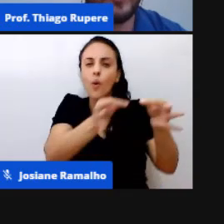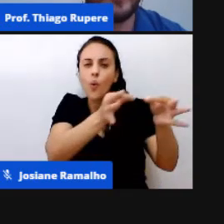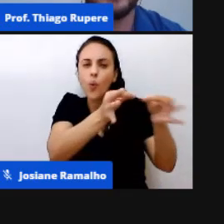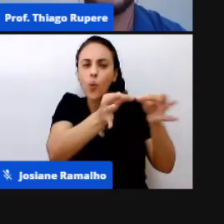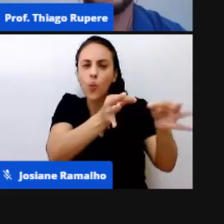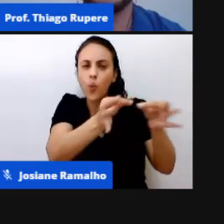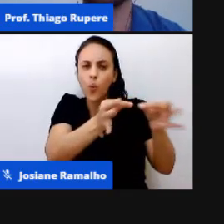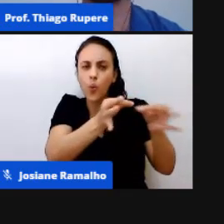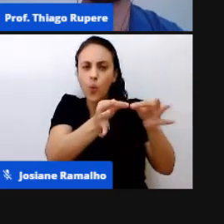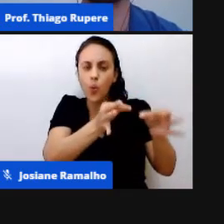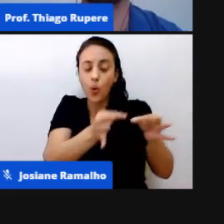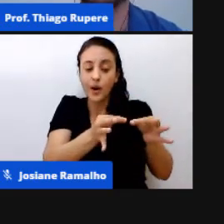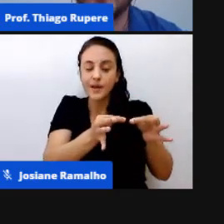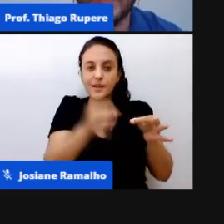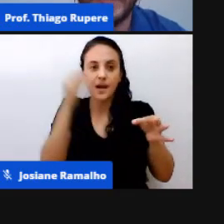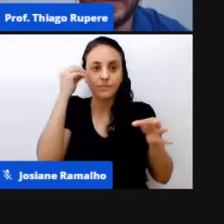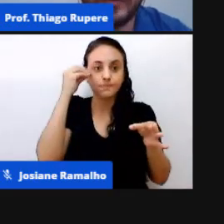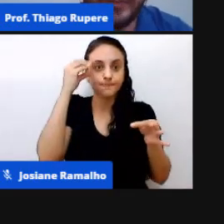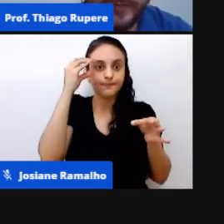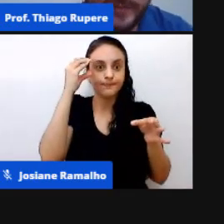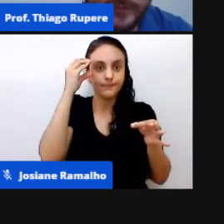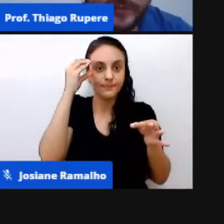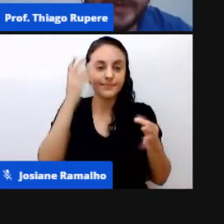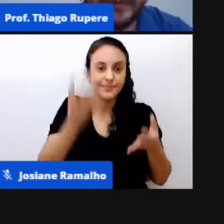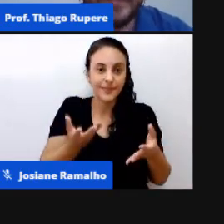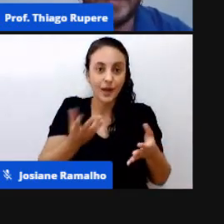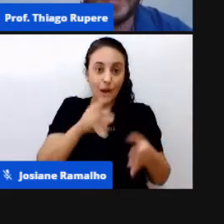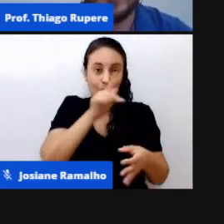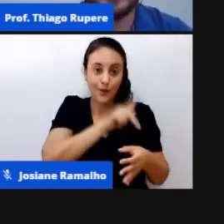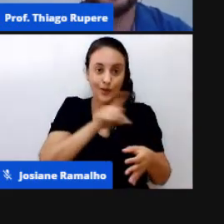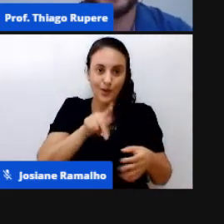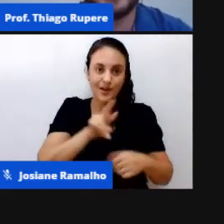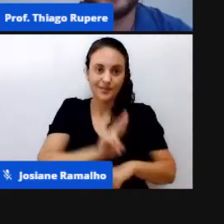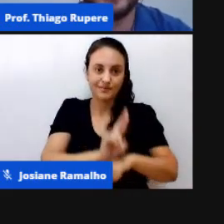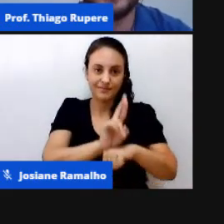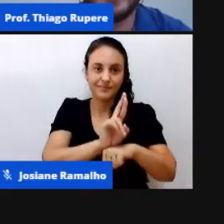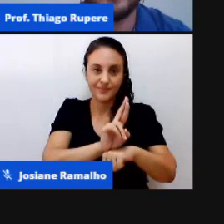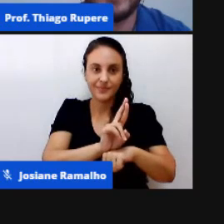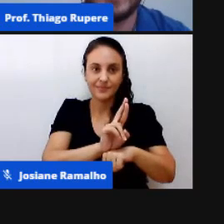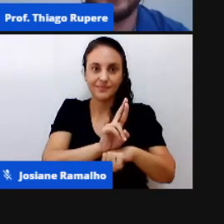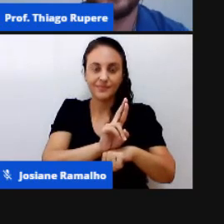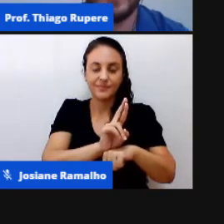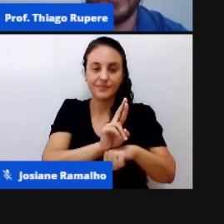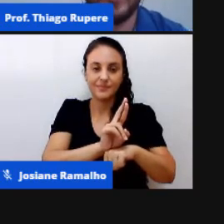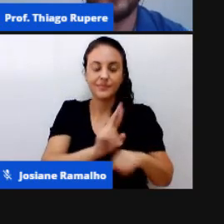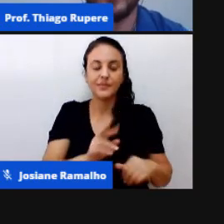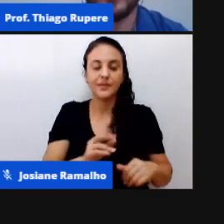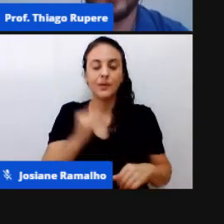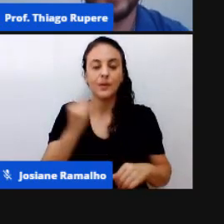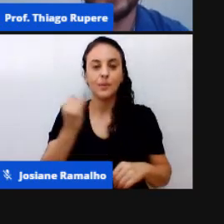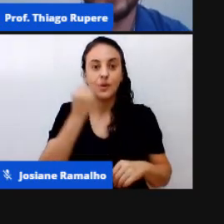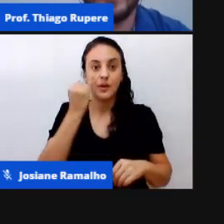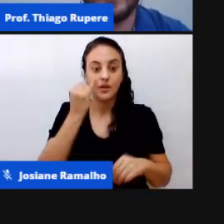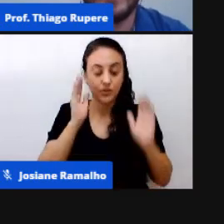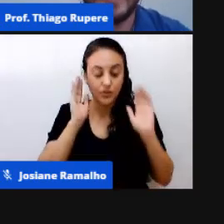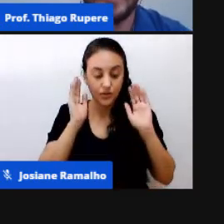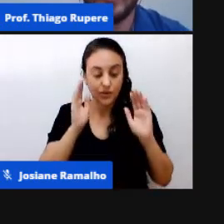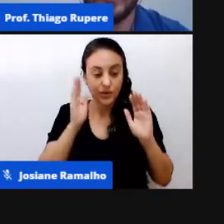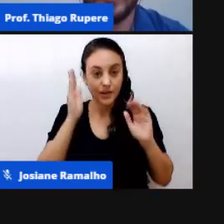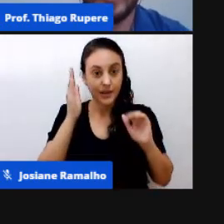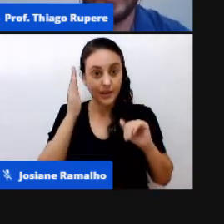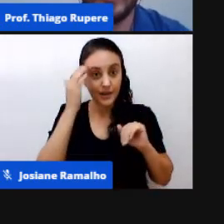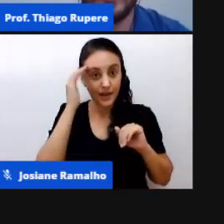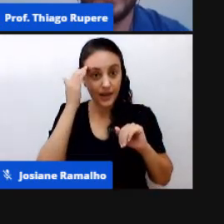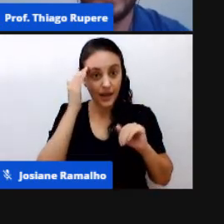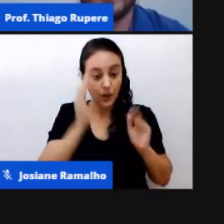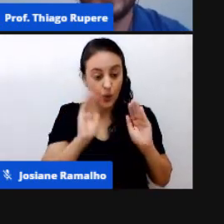do conhecimento, isso aí é muito a cargo do professor. Então, é muito importante frisar isso aí, que nós temos o foco no aprendiz,